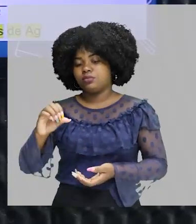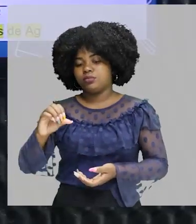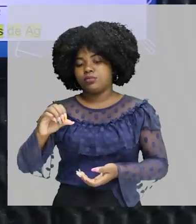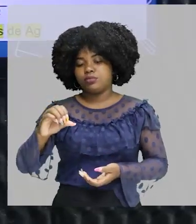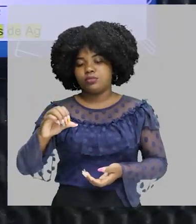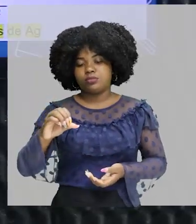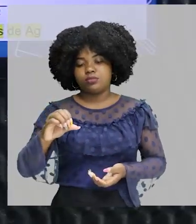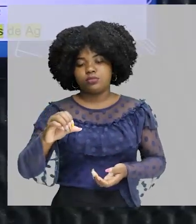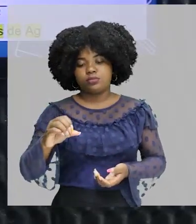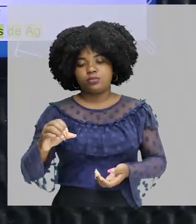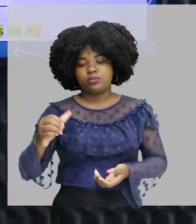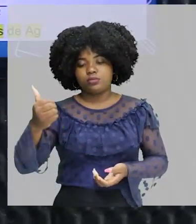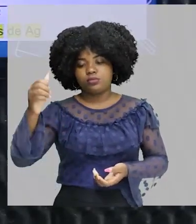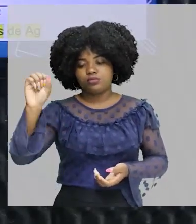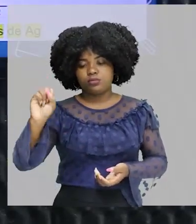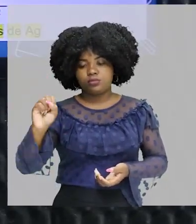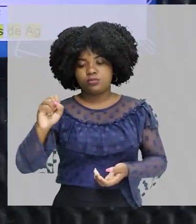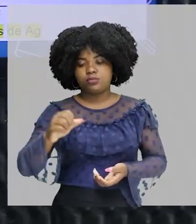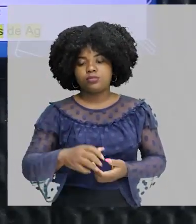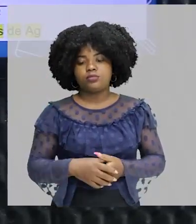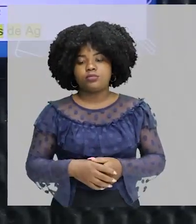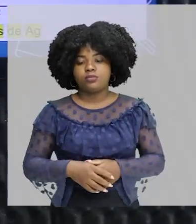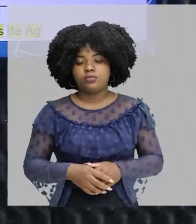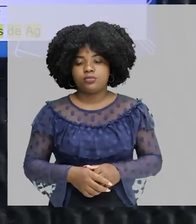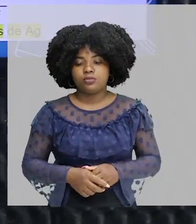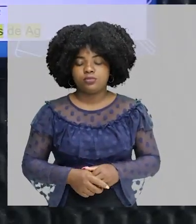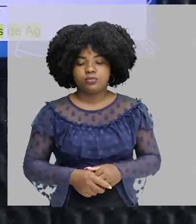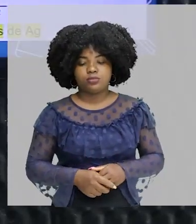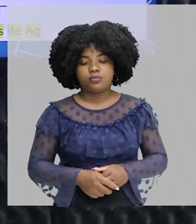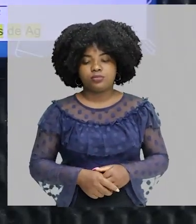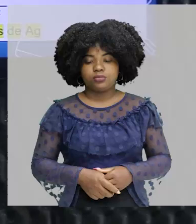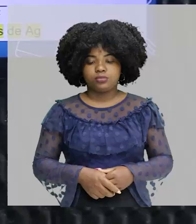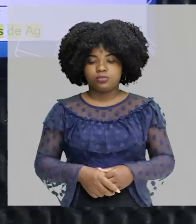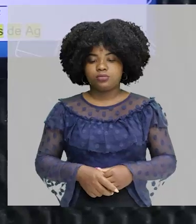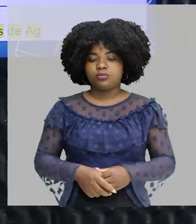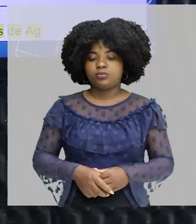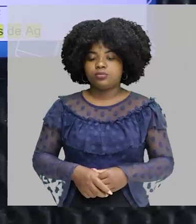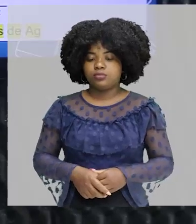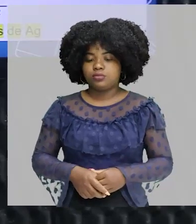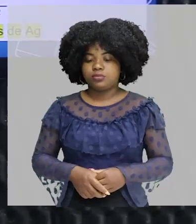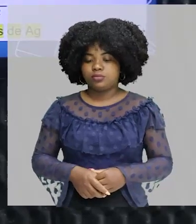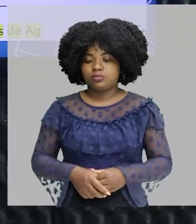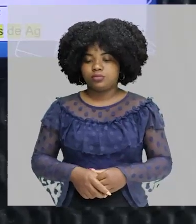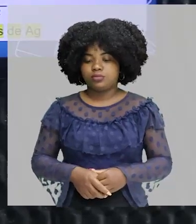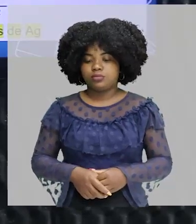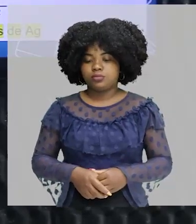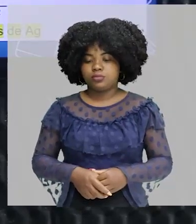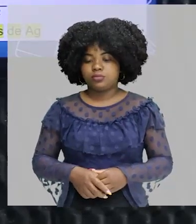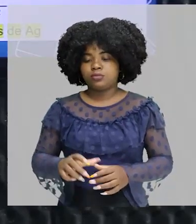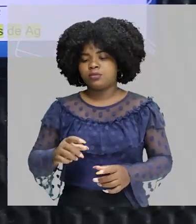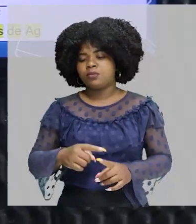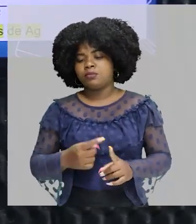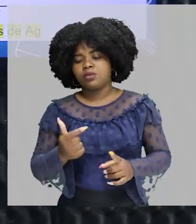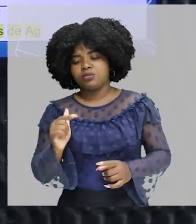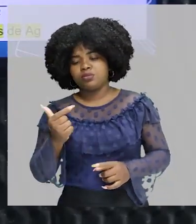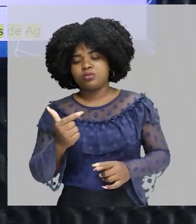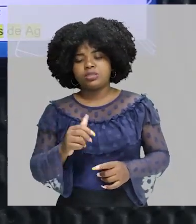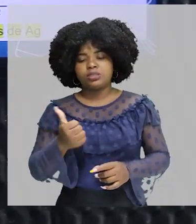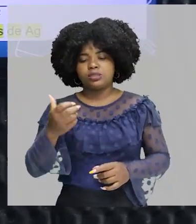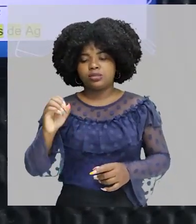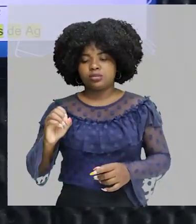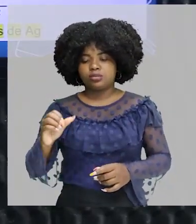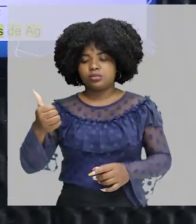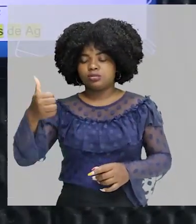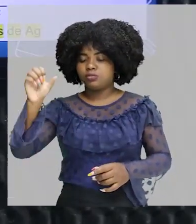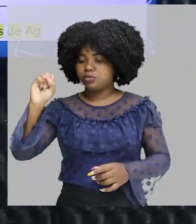18. Conserva a base, subtrai os expoentes. Tudo bem? Ah, mas não deu 10 elevado a 18.